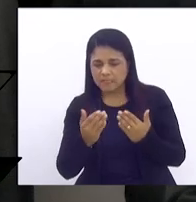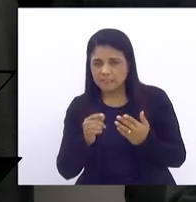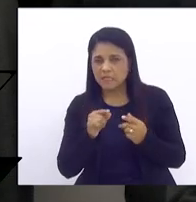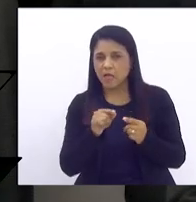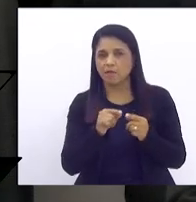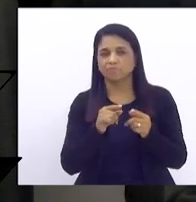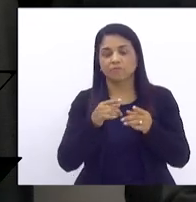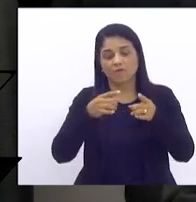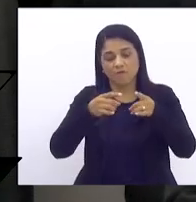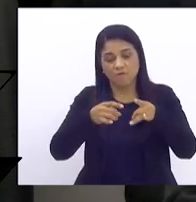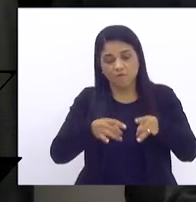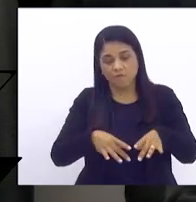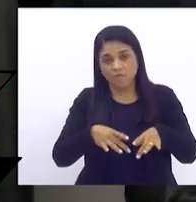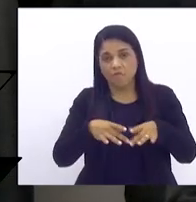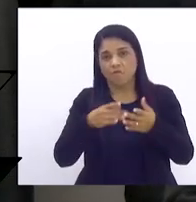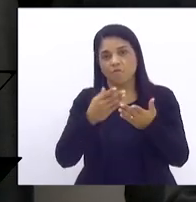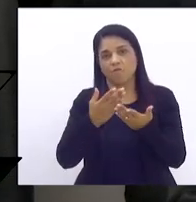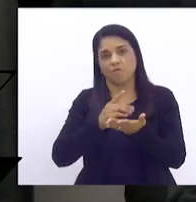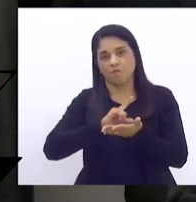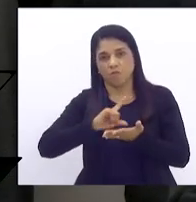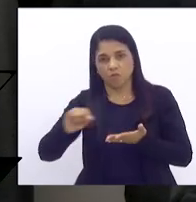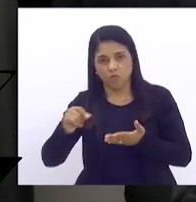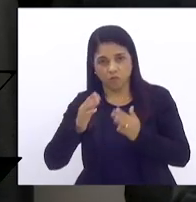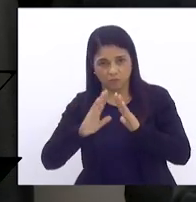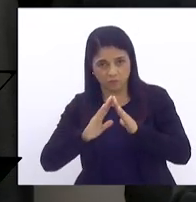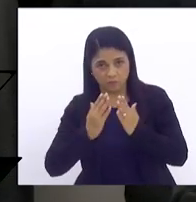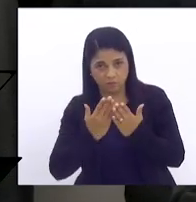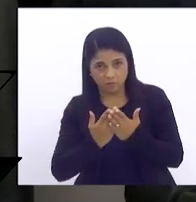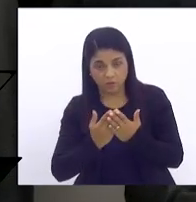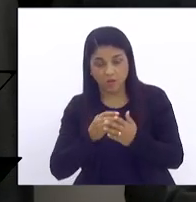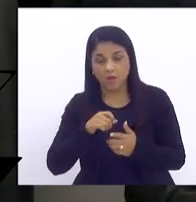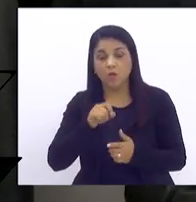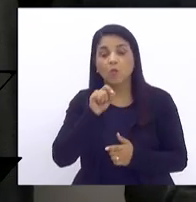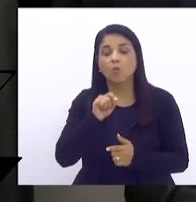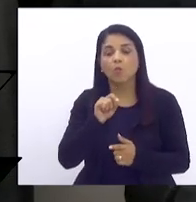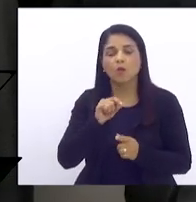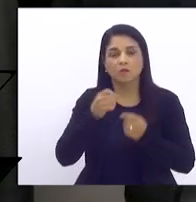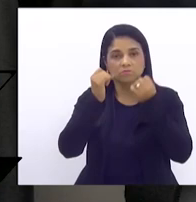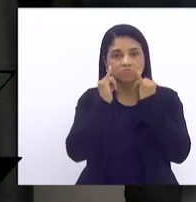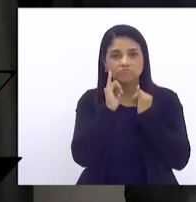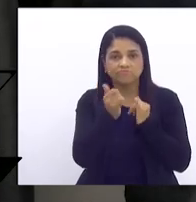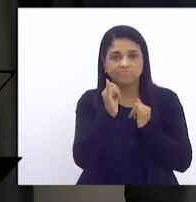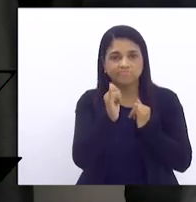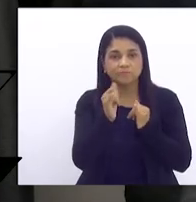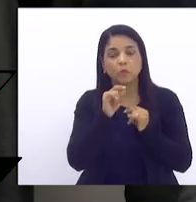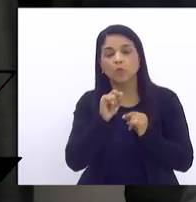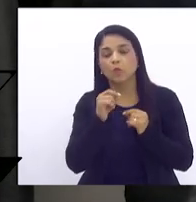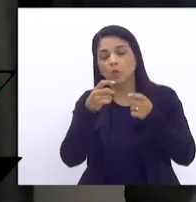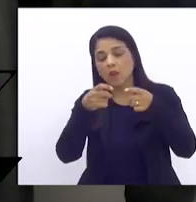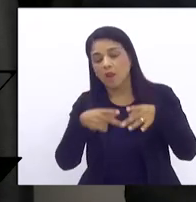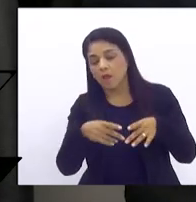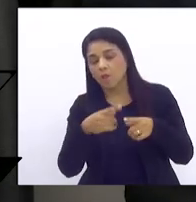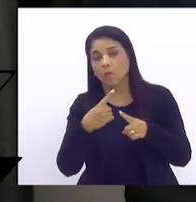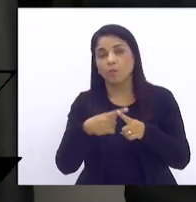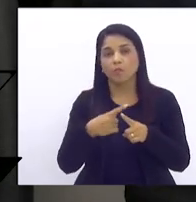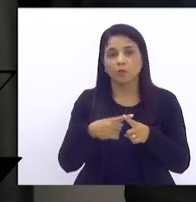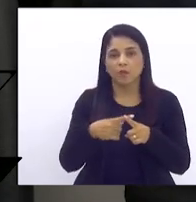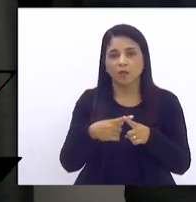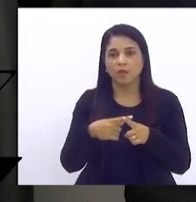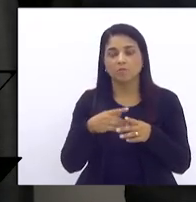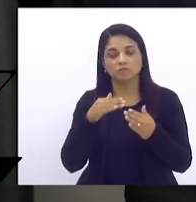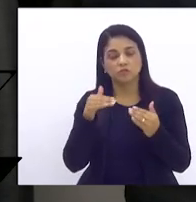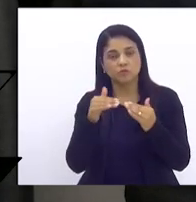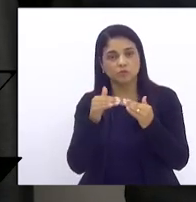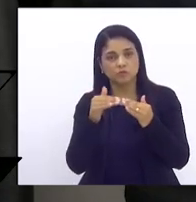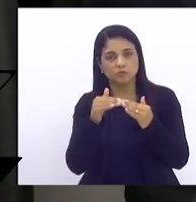de infrequência de evasão, relatando as principais causas diagnosticadas, de modo a construir, em diálogo com a SEDU, que é a Secretaria